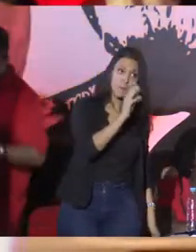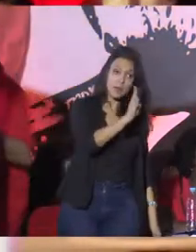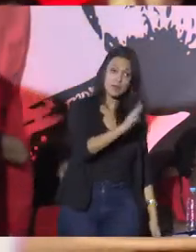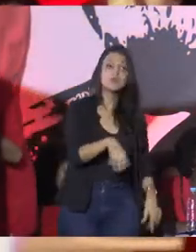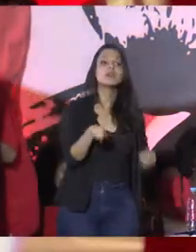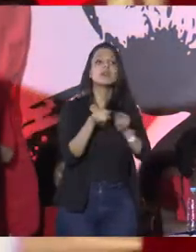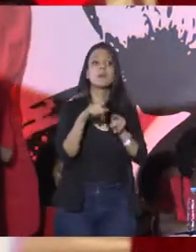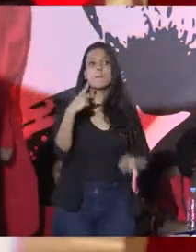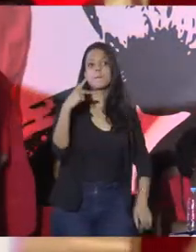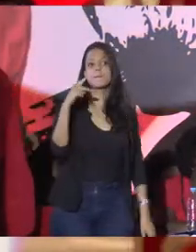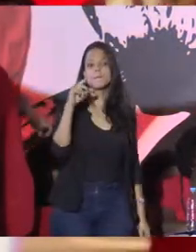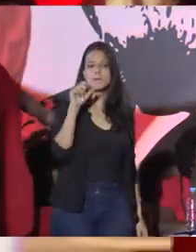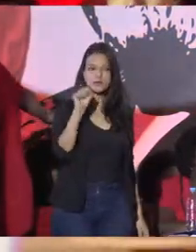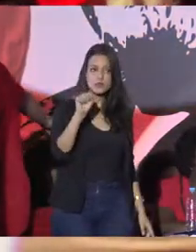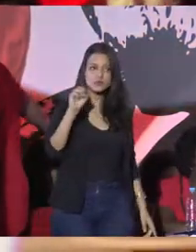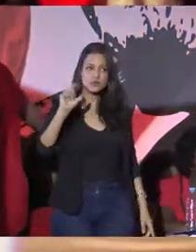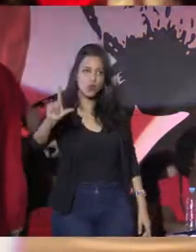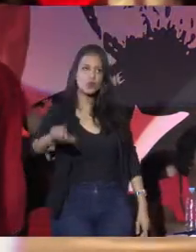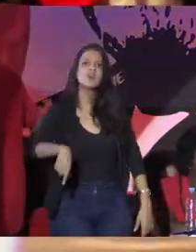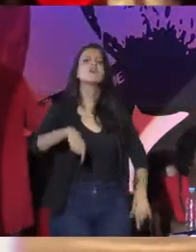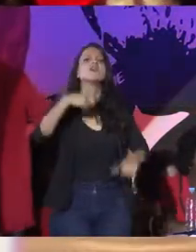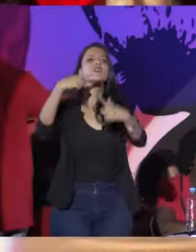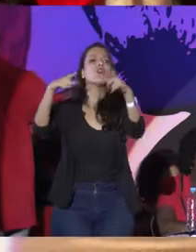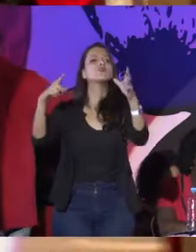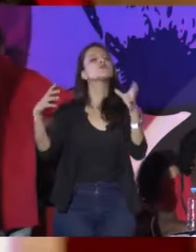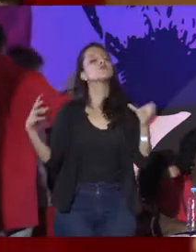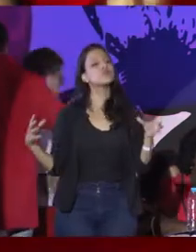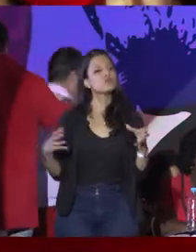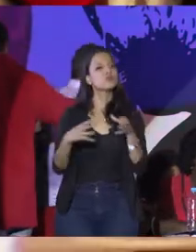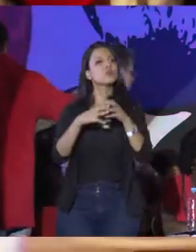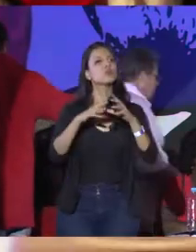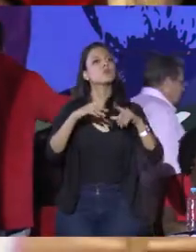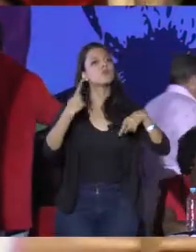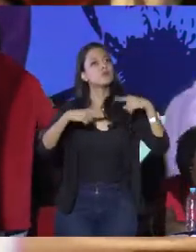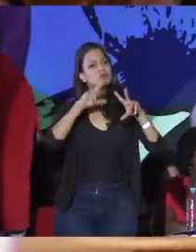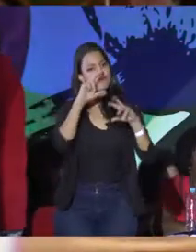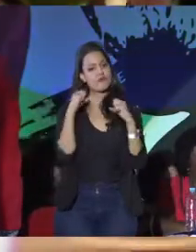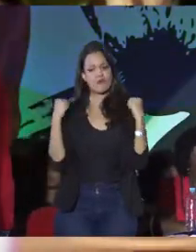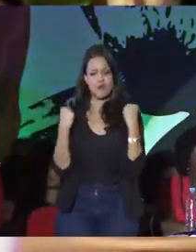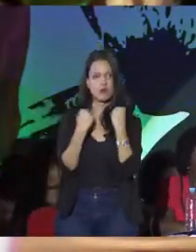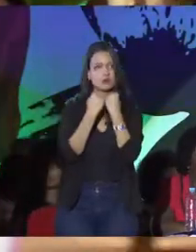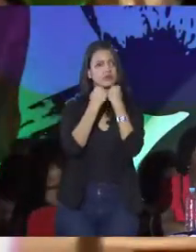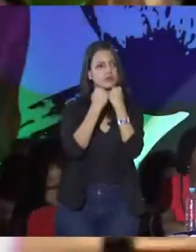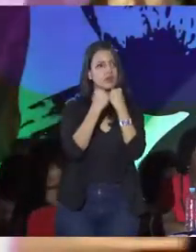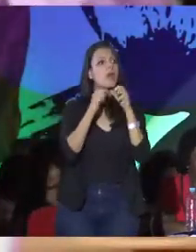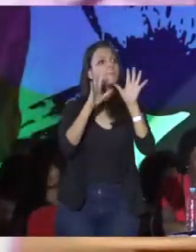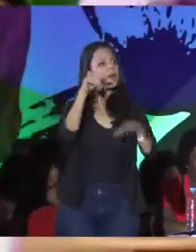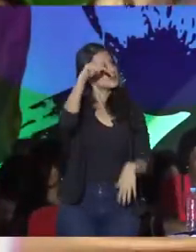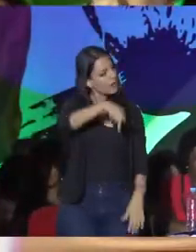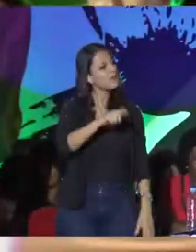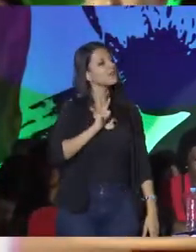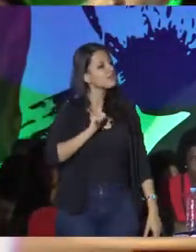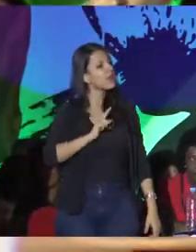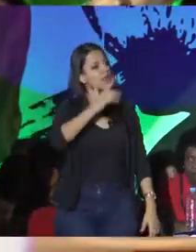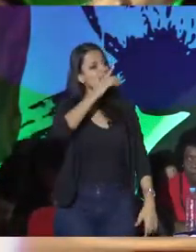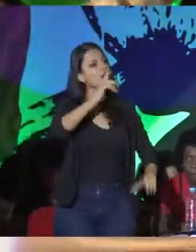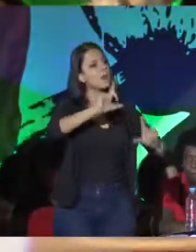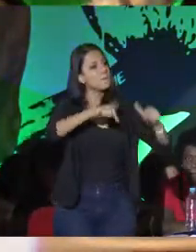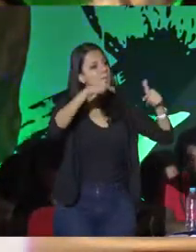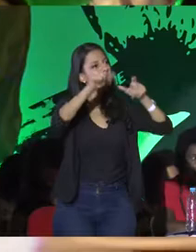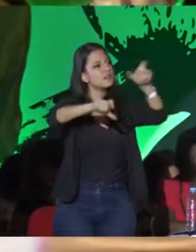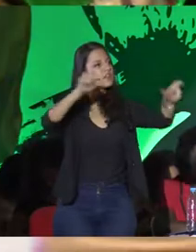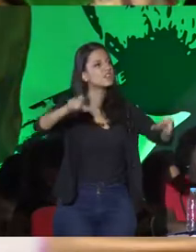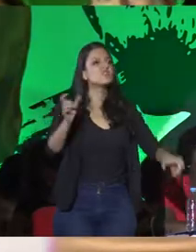conjunto de forças políticas do nosso país. Mas aqui também está uma militância que não tem